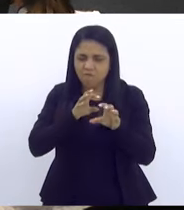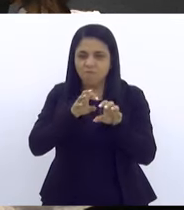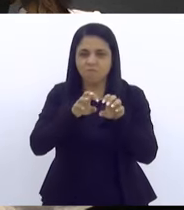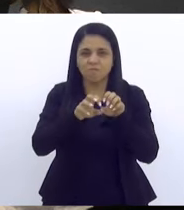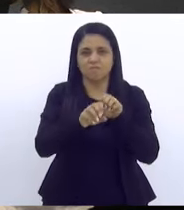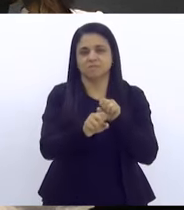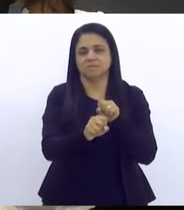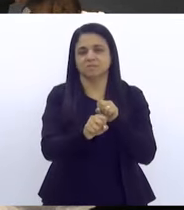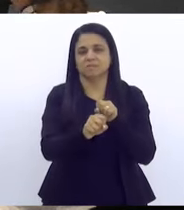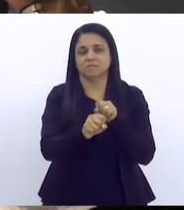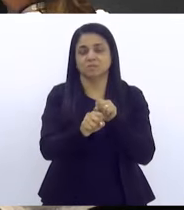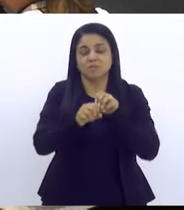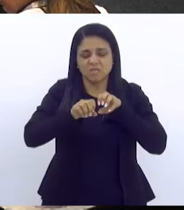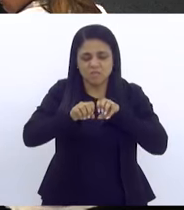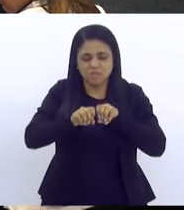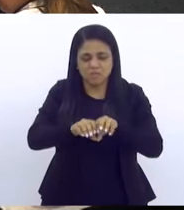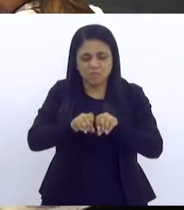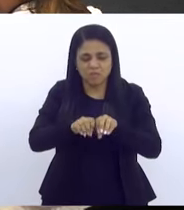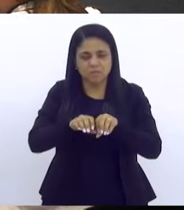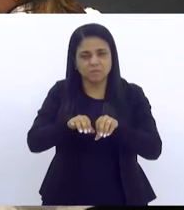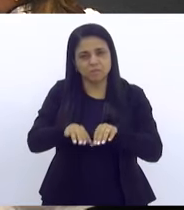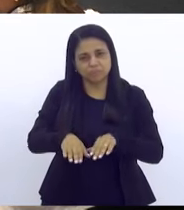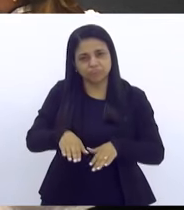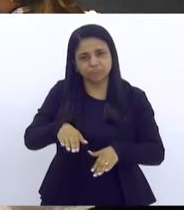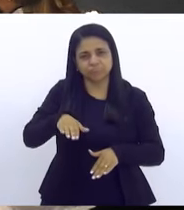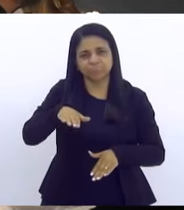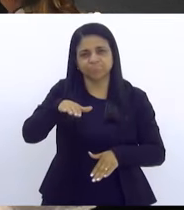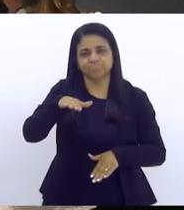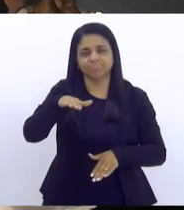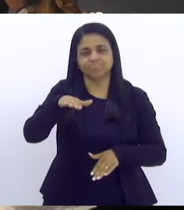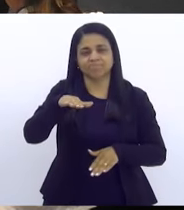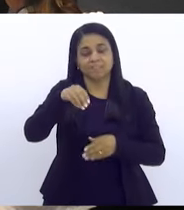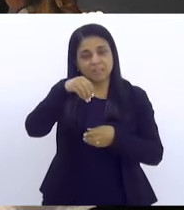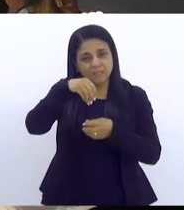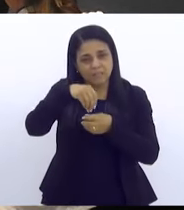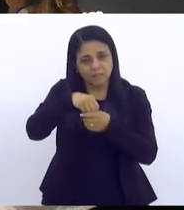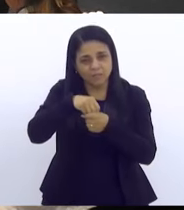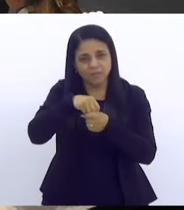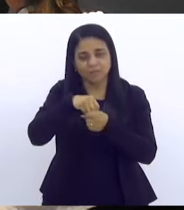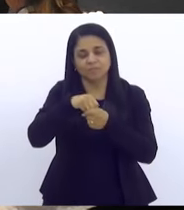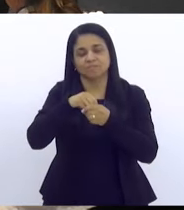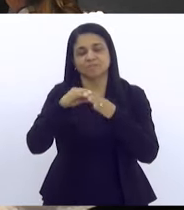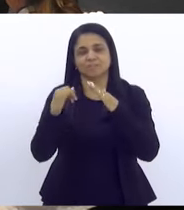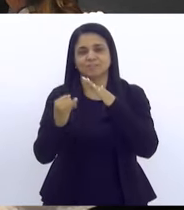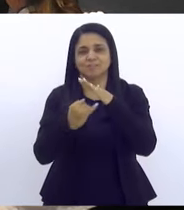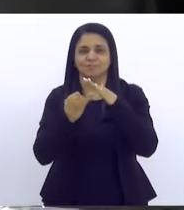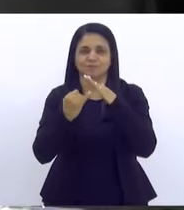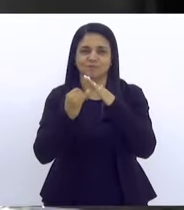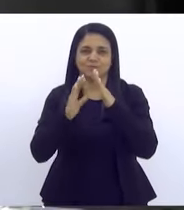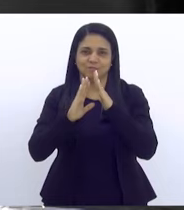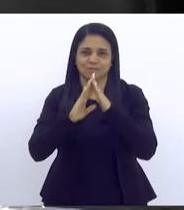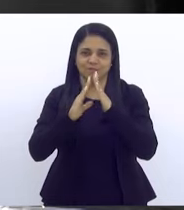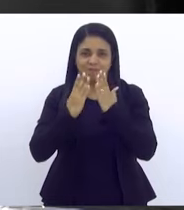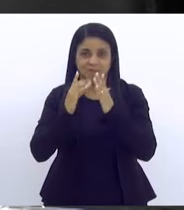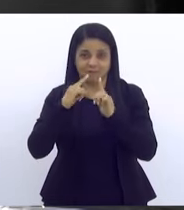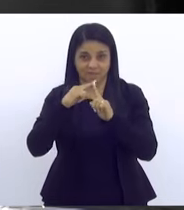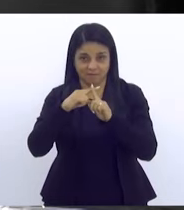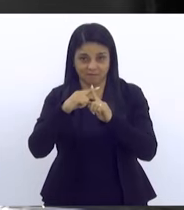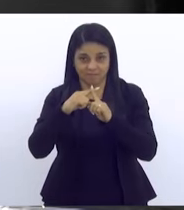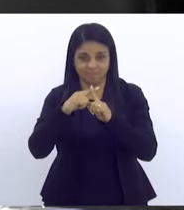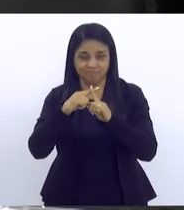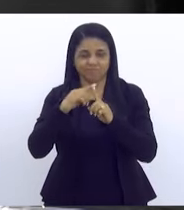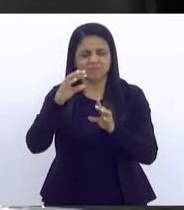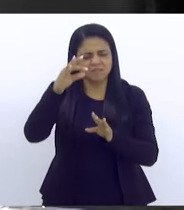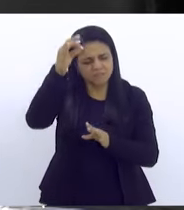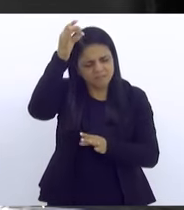nossa educação e criação dentro da nossa instituição. Então, Espírito